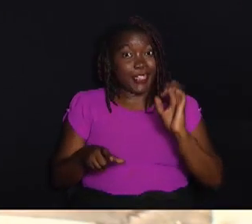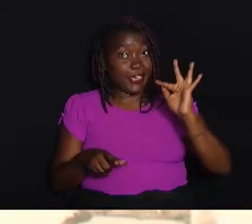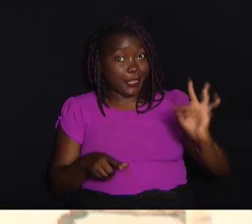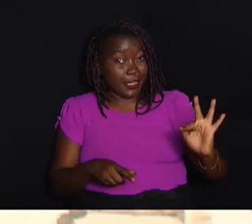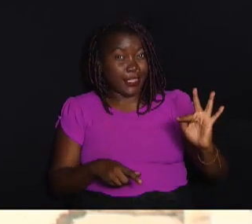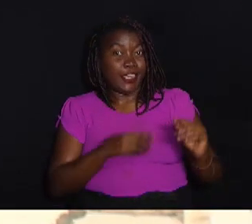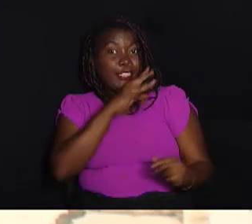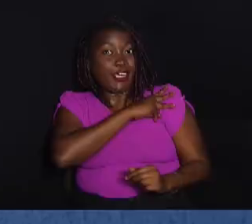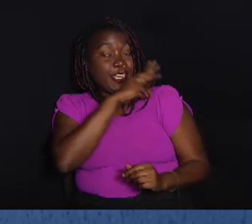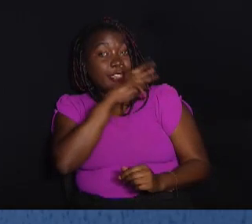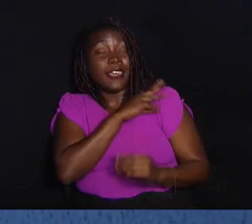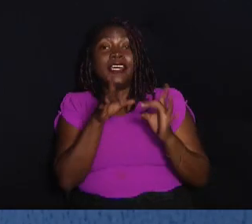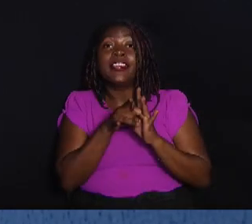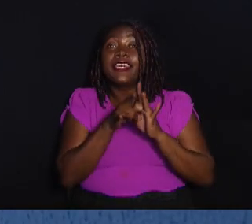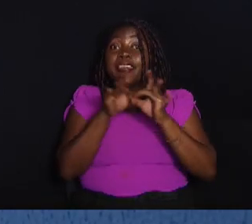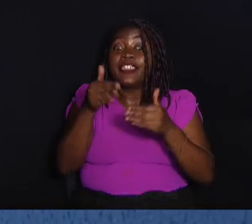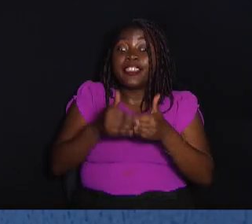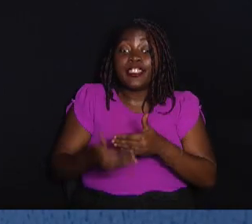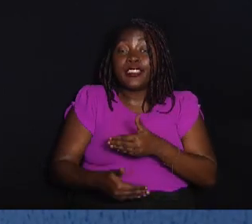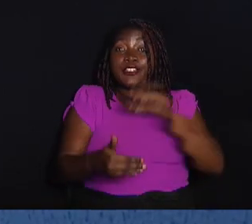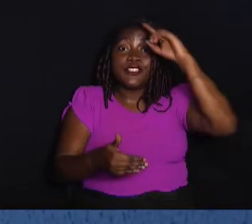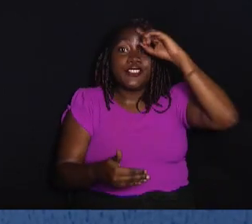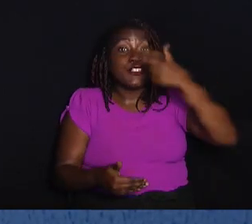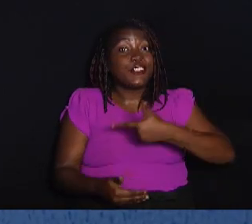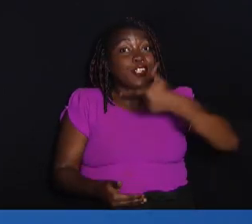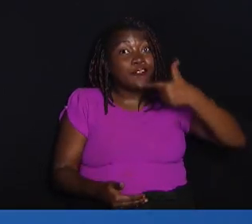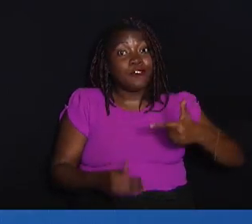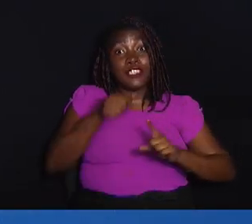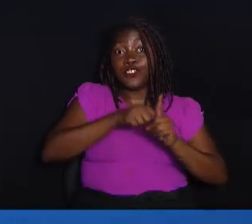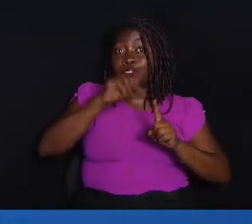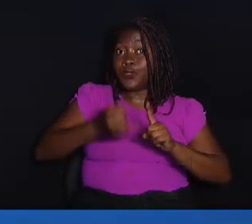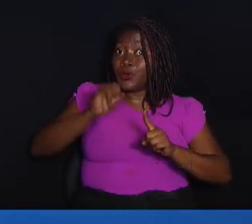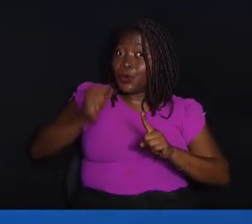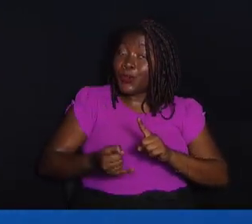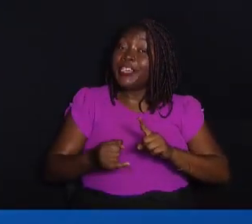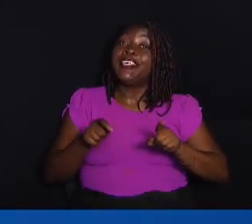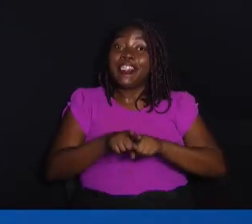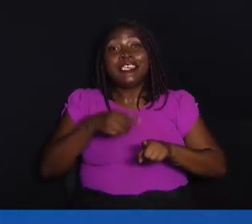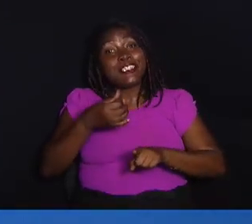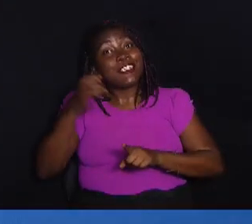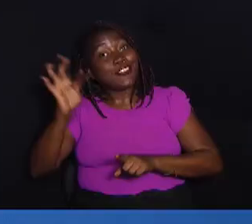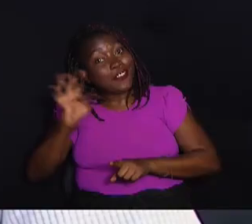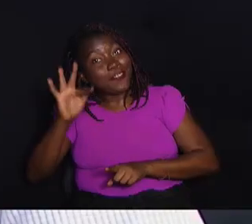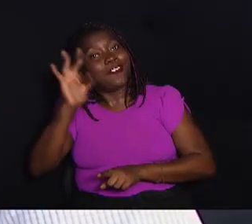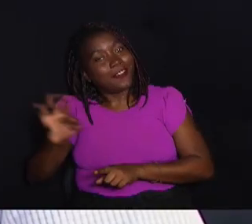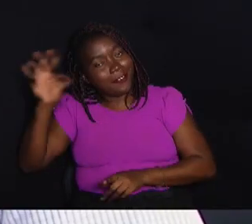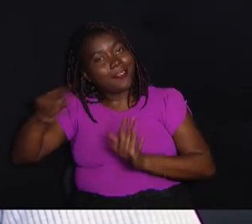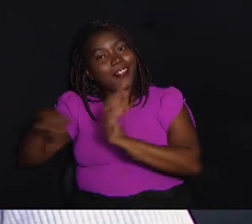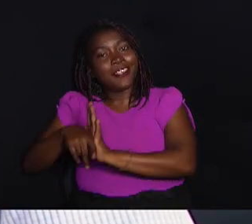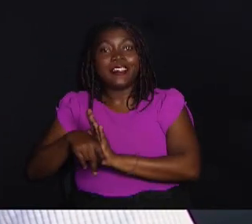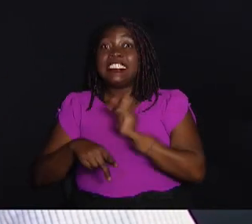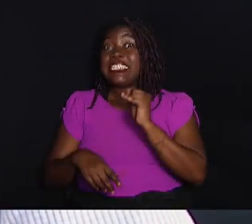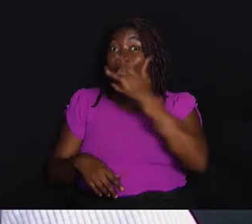Médio fica disponível a partir do dia 22 de janeiro e 6 de Fevereiro para os universitários se a